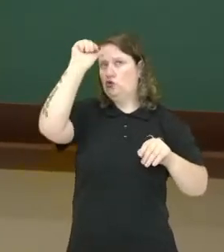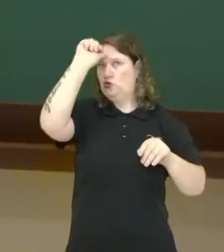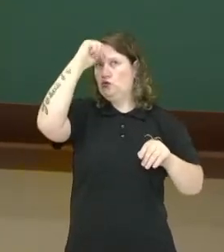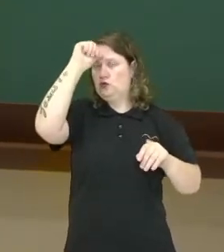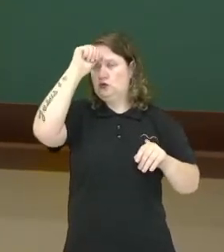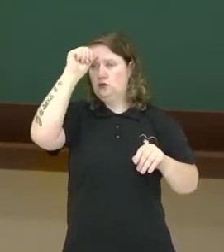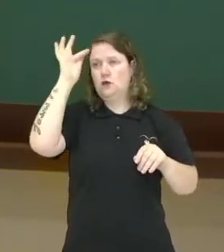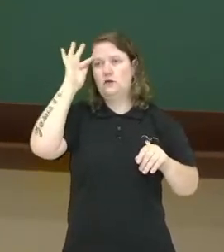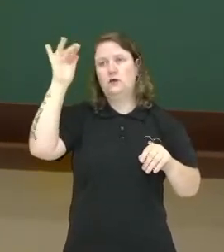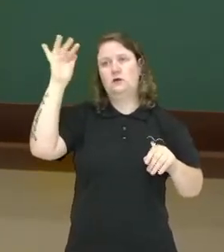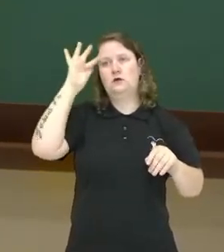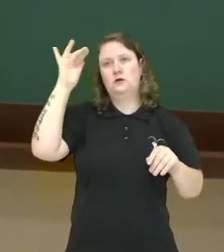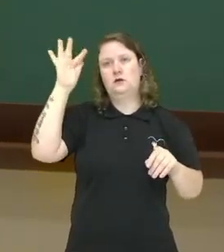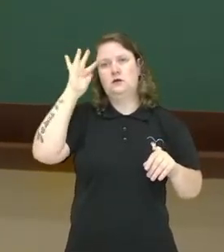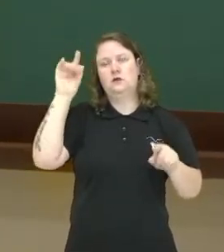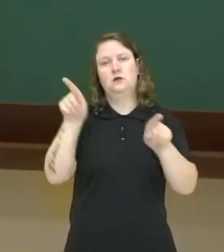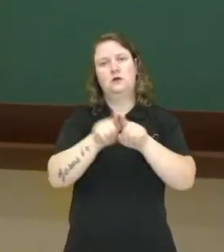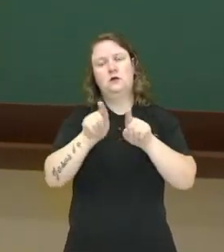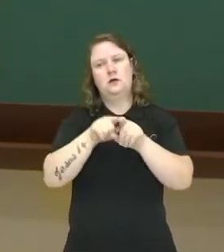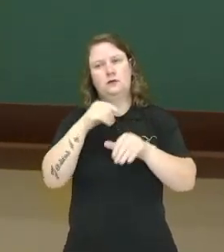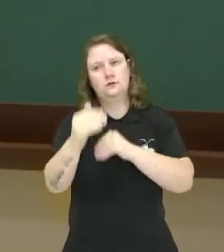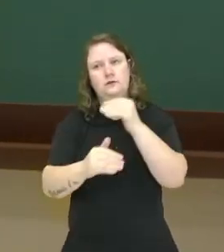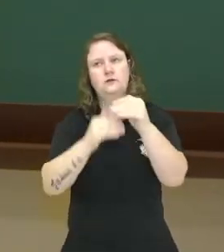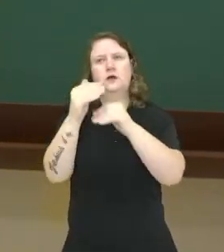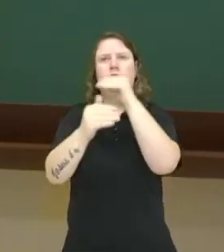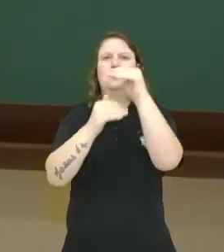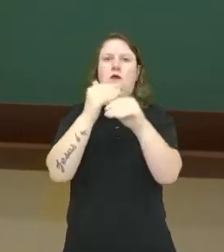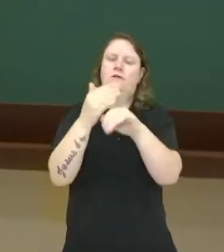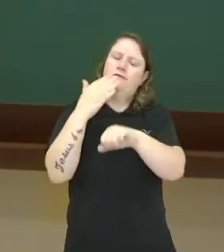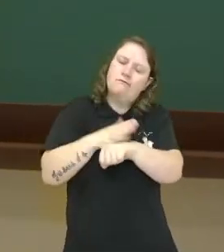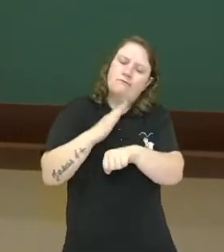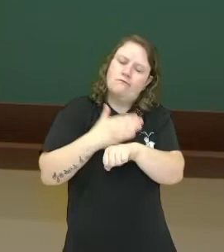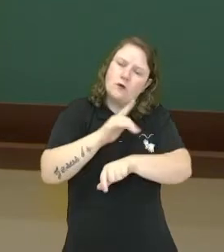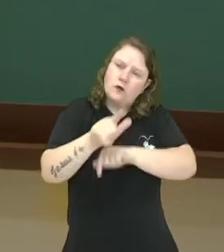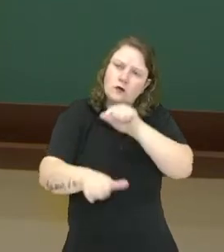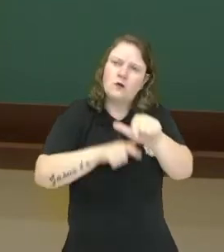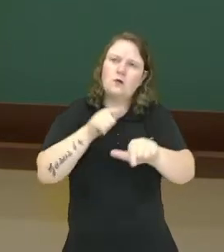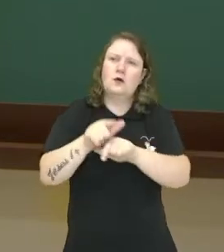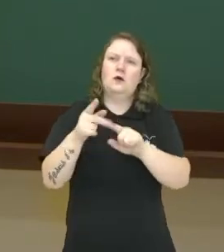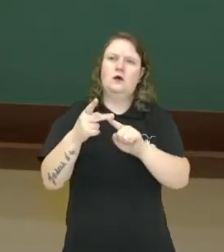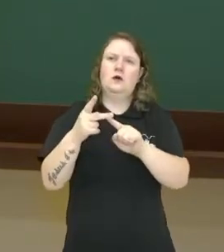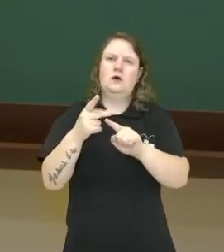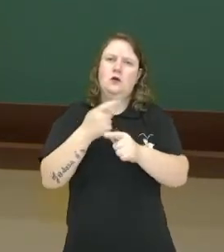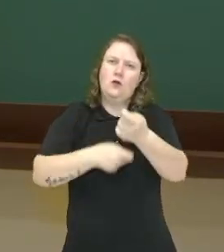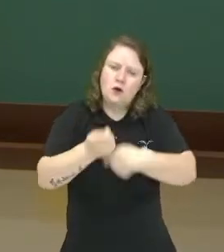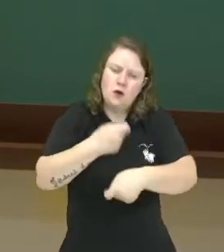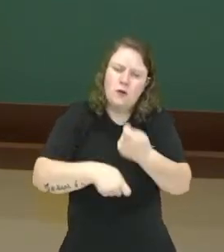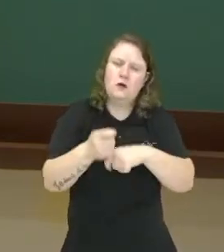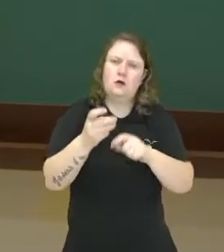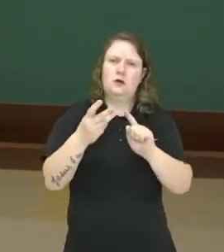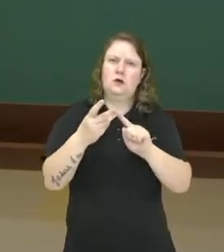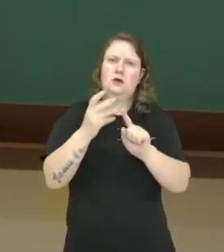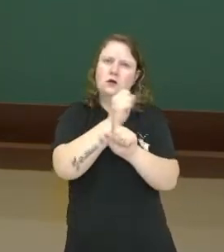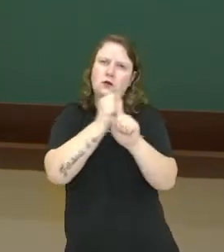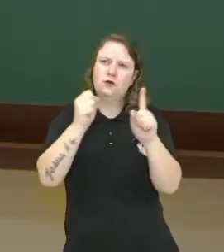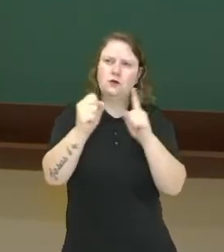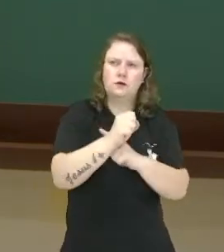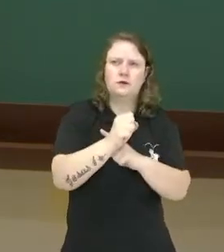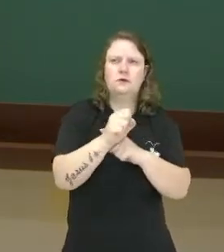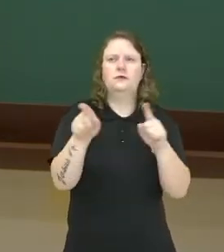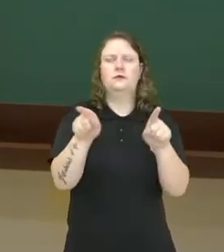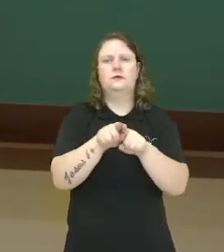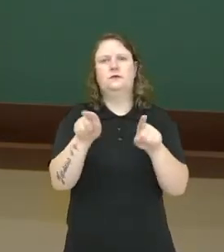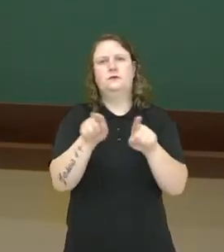para desenvolver suas atividades em relação à economia, à sociedade como um todo. É